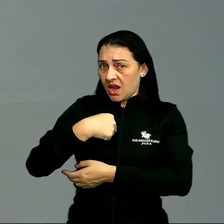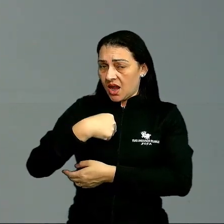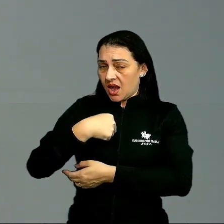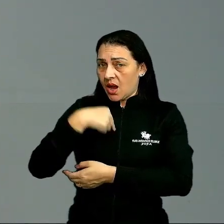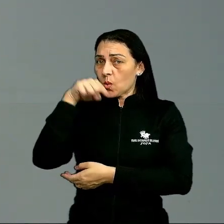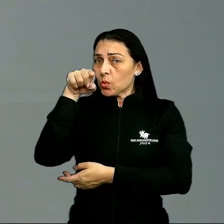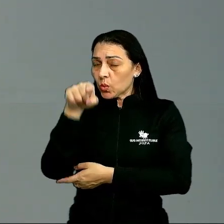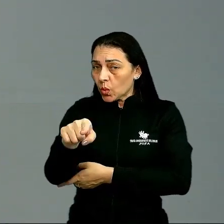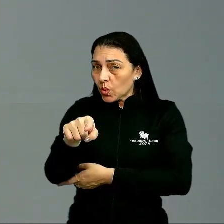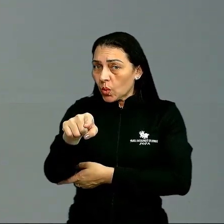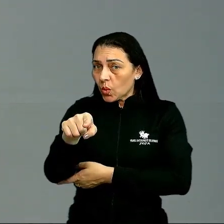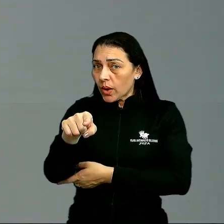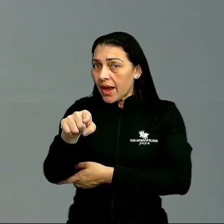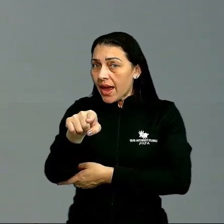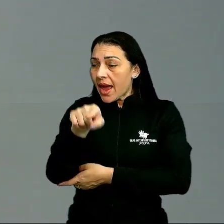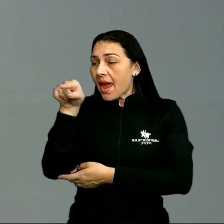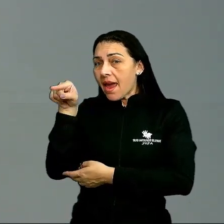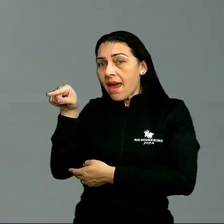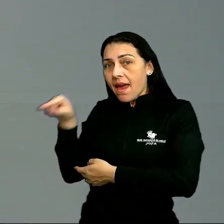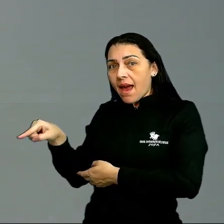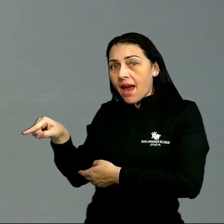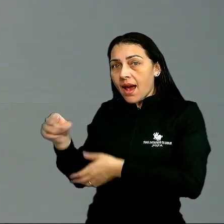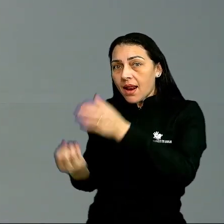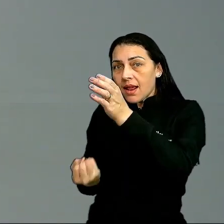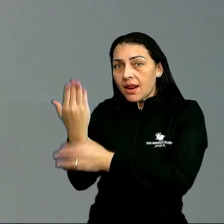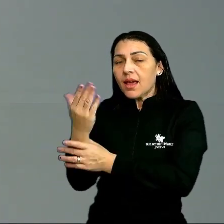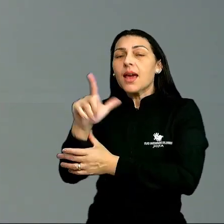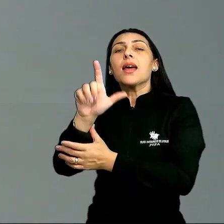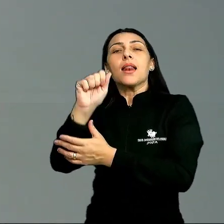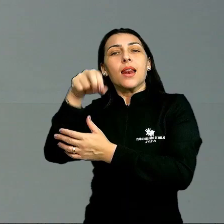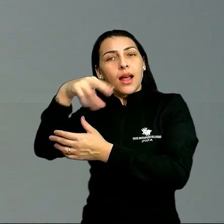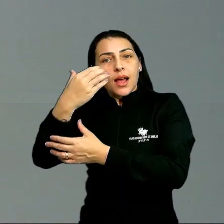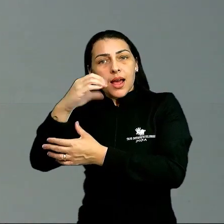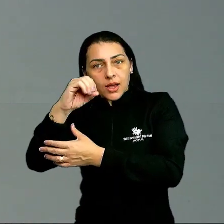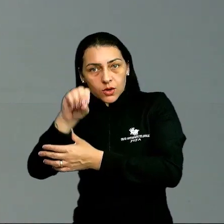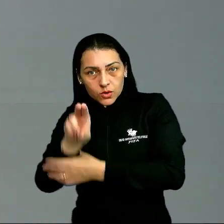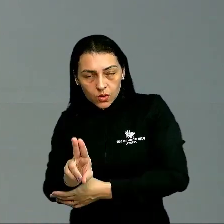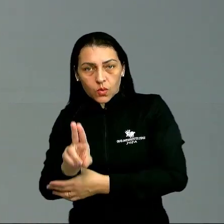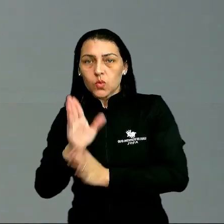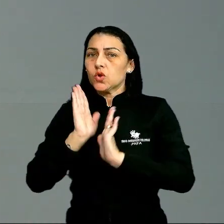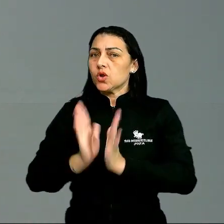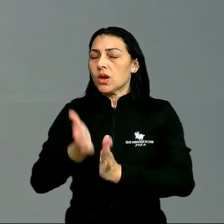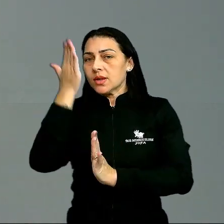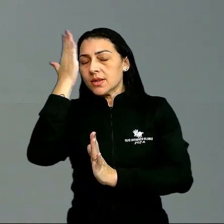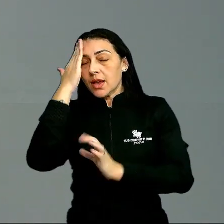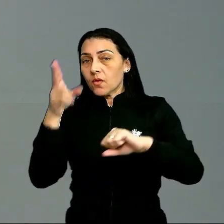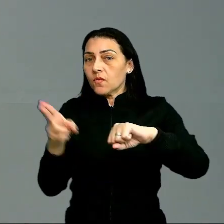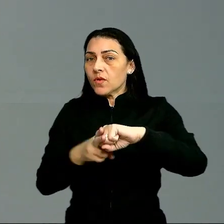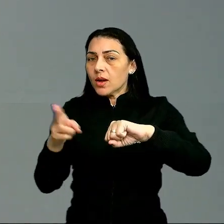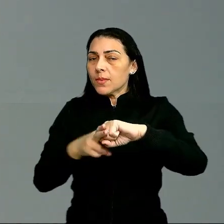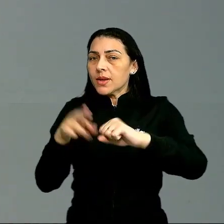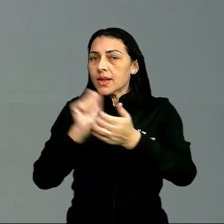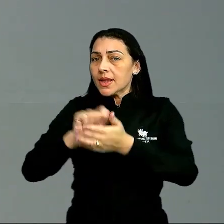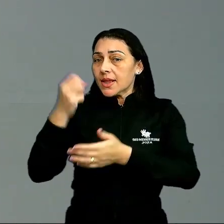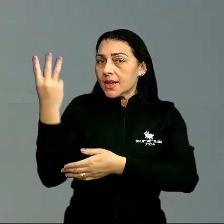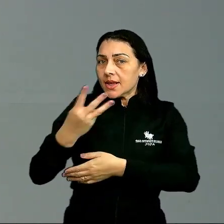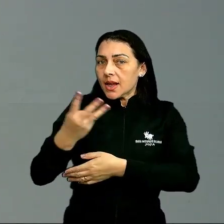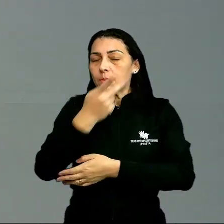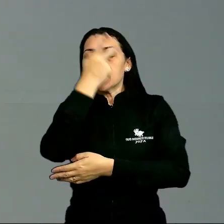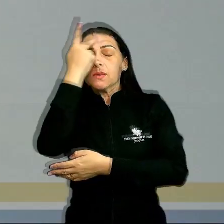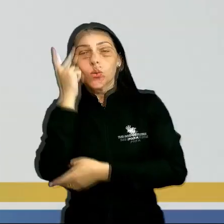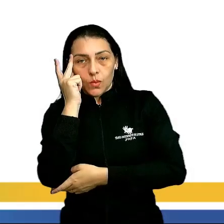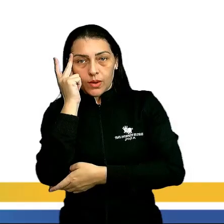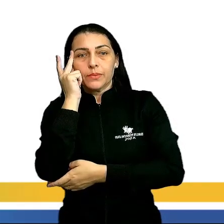é tu lançou ou ele lançou? Ele lançou, né? Então, eu já sei que o verbo ele está escrito em